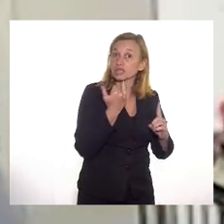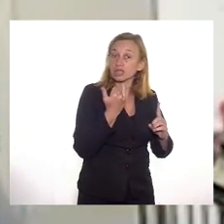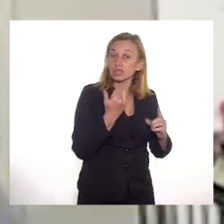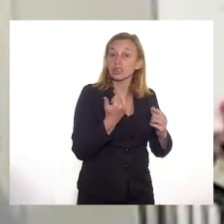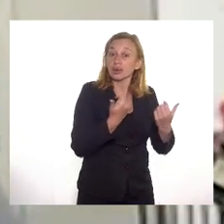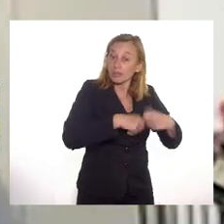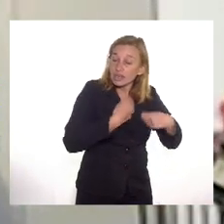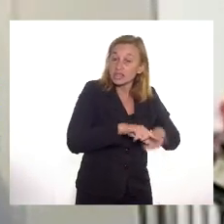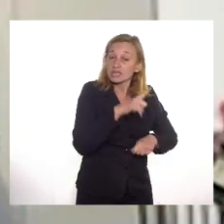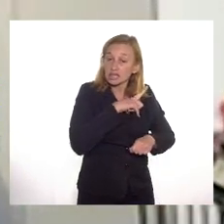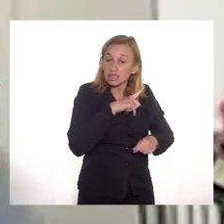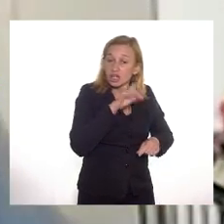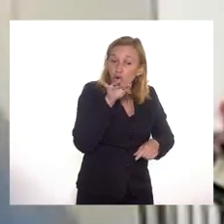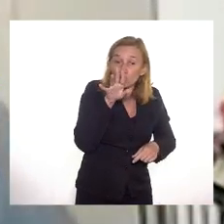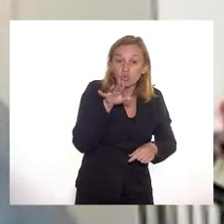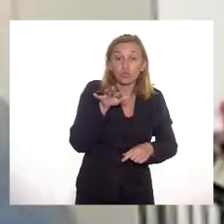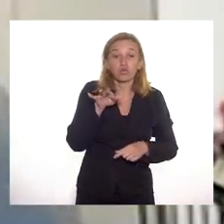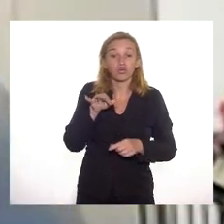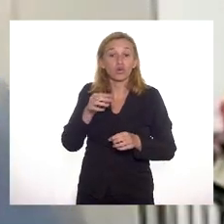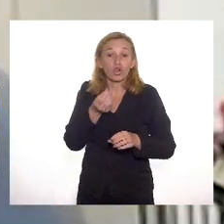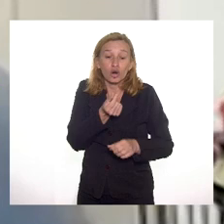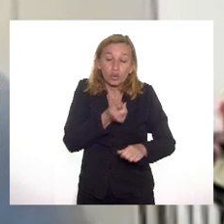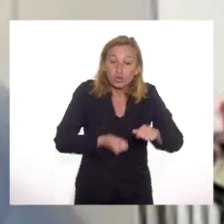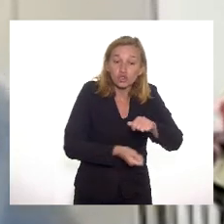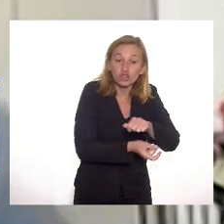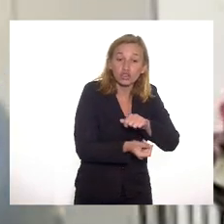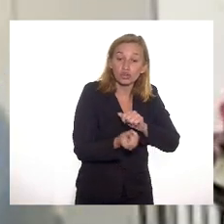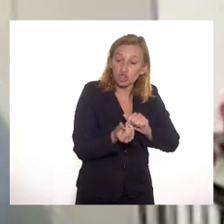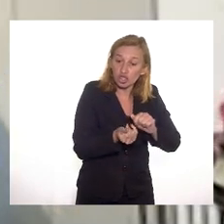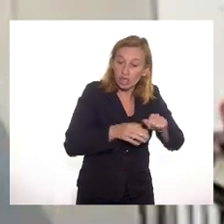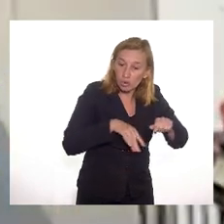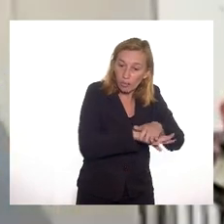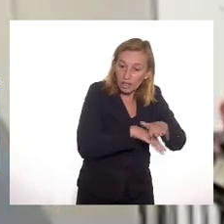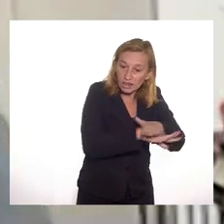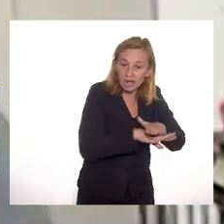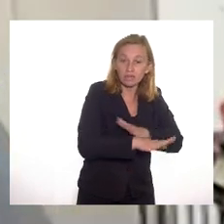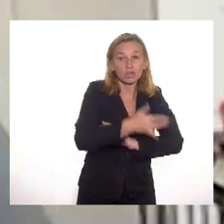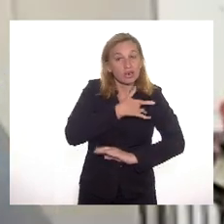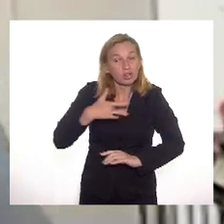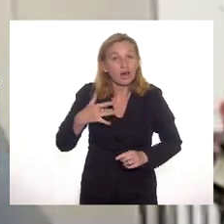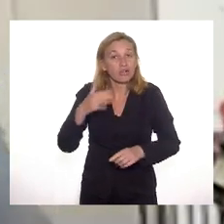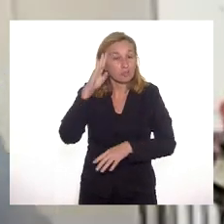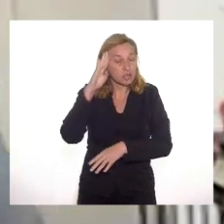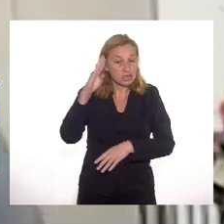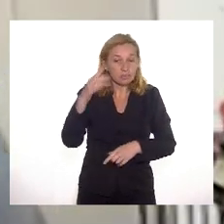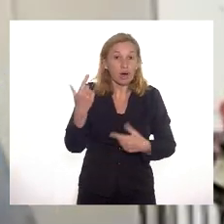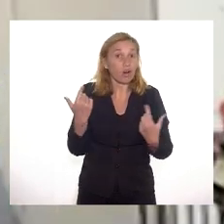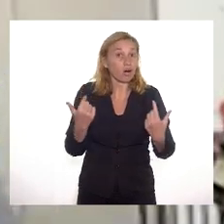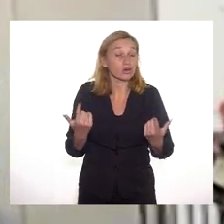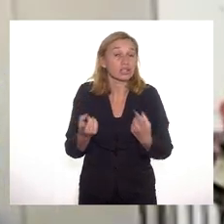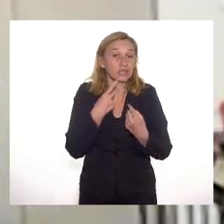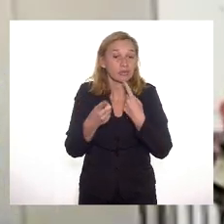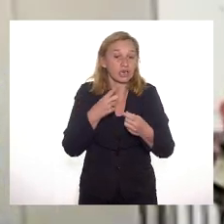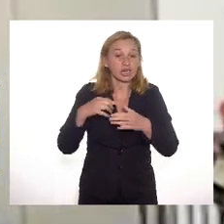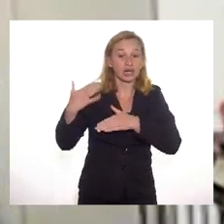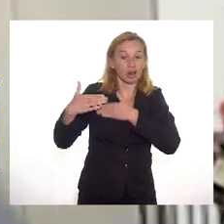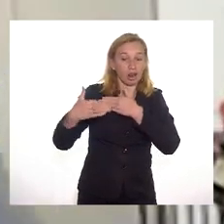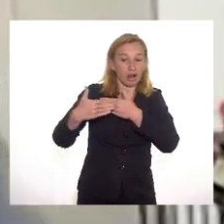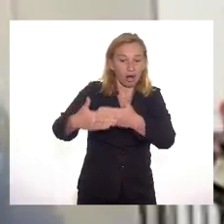tente ter um fundo previdenciário saudável. Esse é um debate fundamental. Por quê? Porque ao longo de muitas